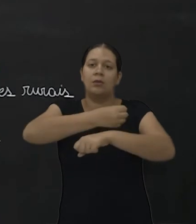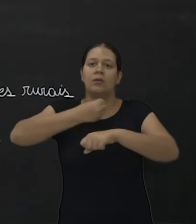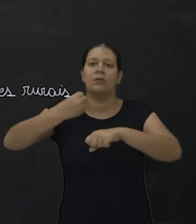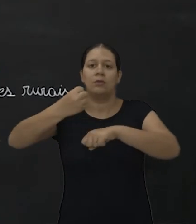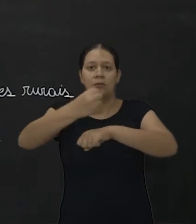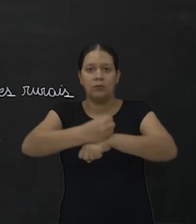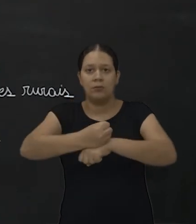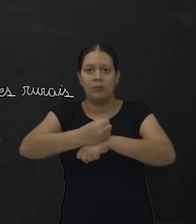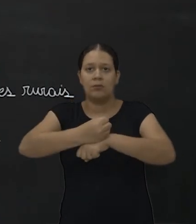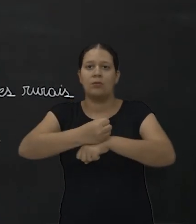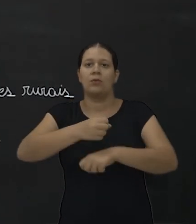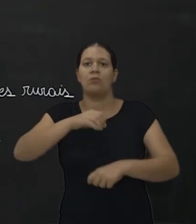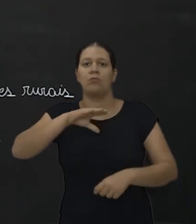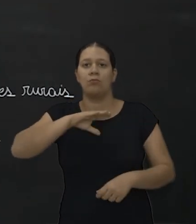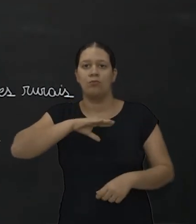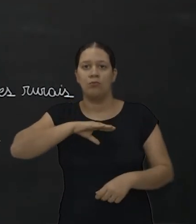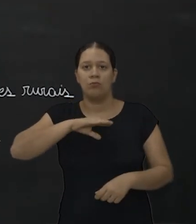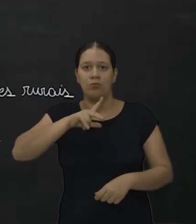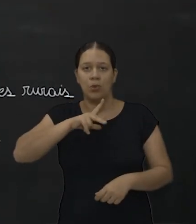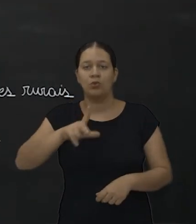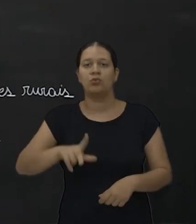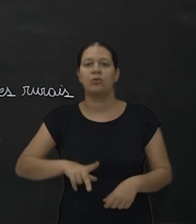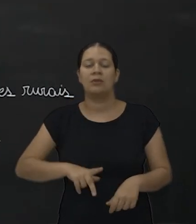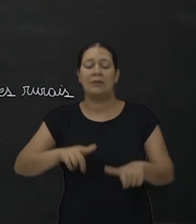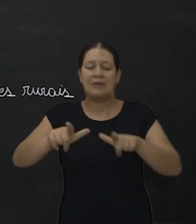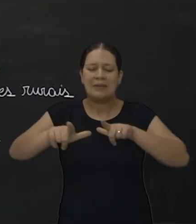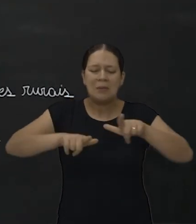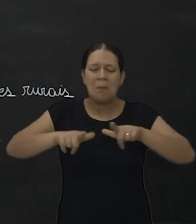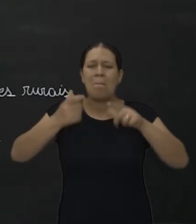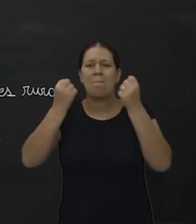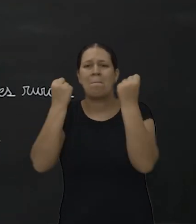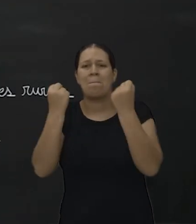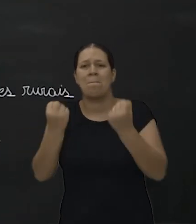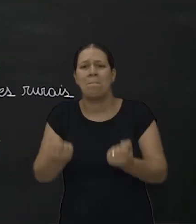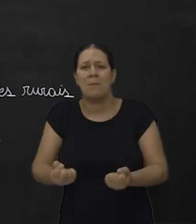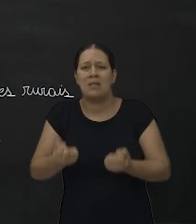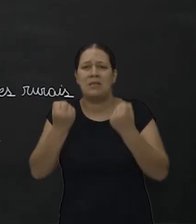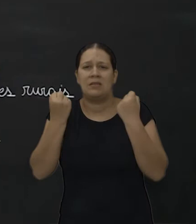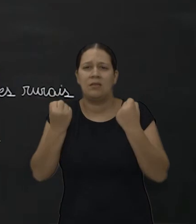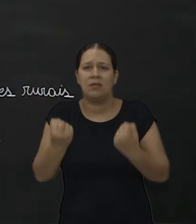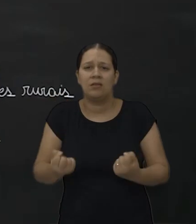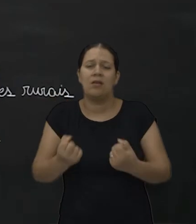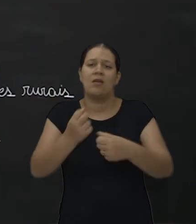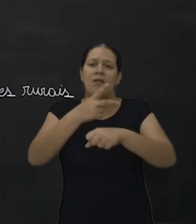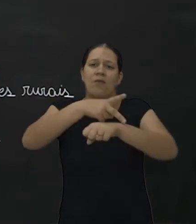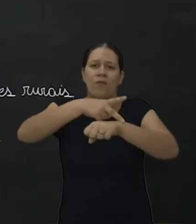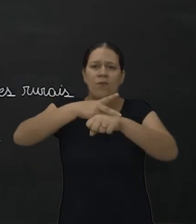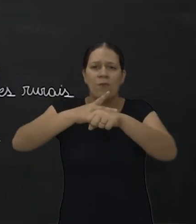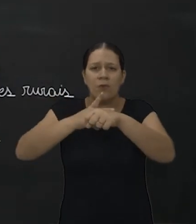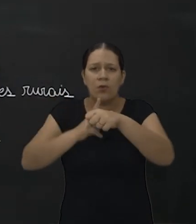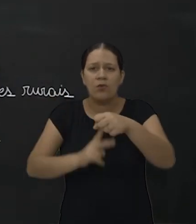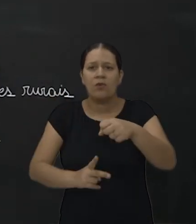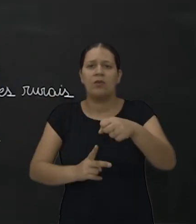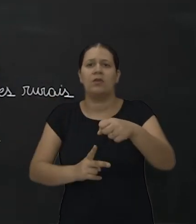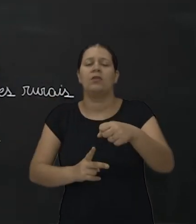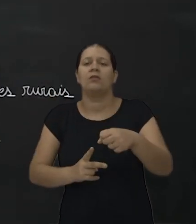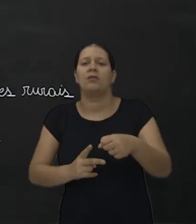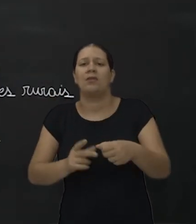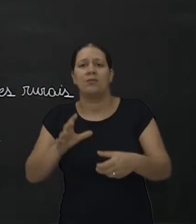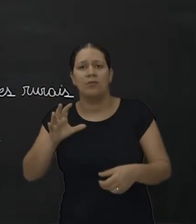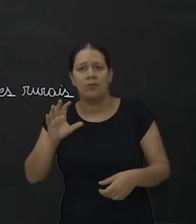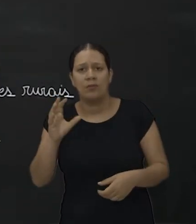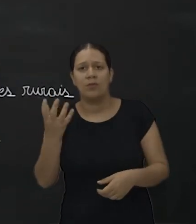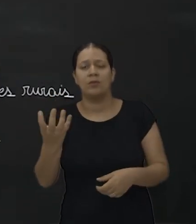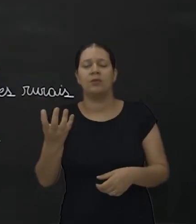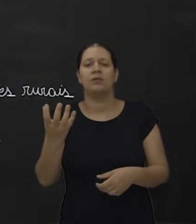portuguesa foi a escravidão, foi o trabalho forçado. Isso cria uma forma de violência muito significativa e